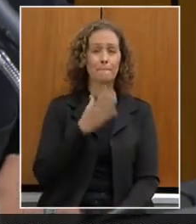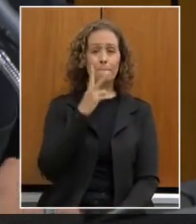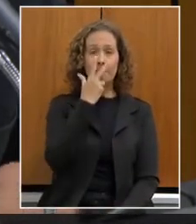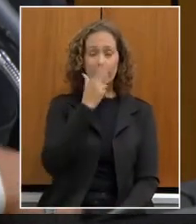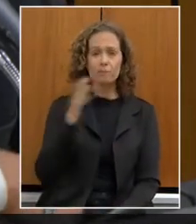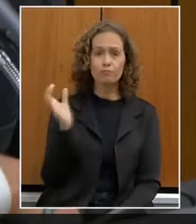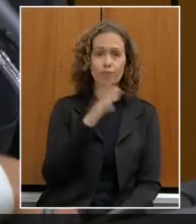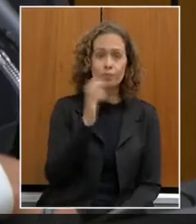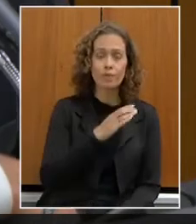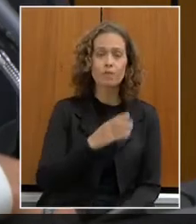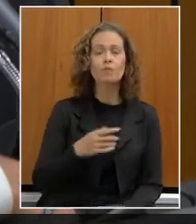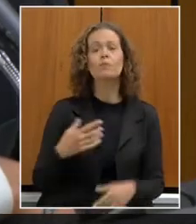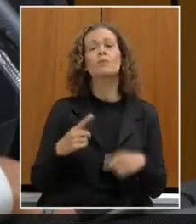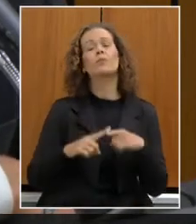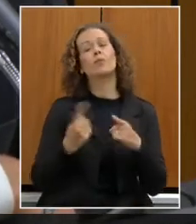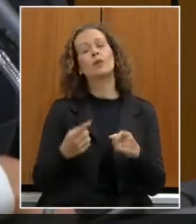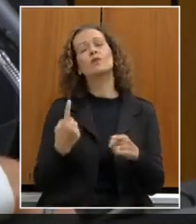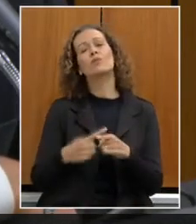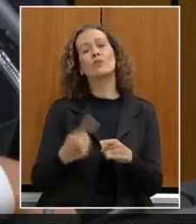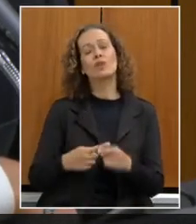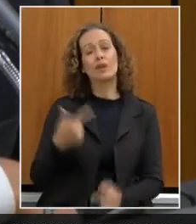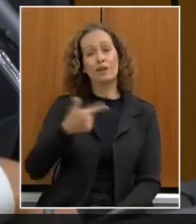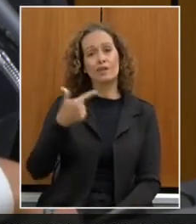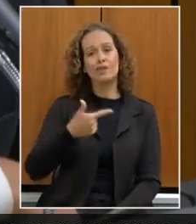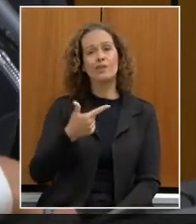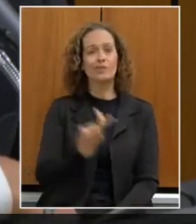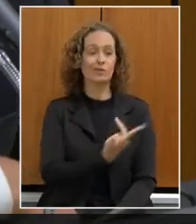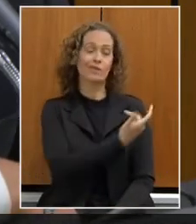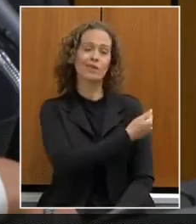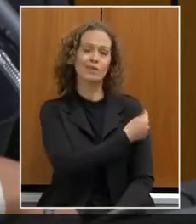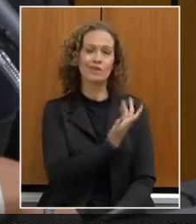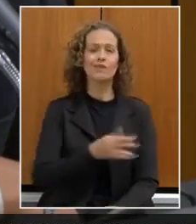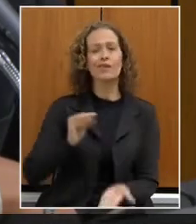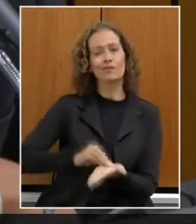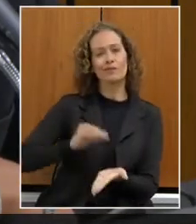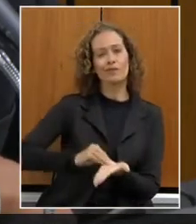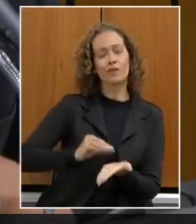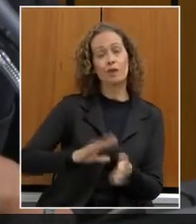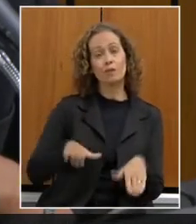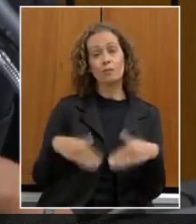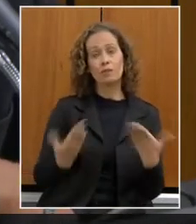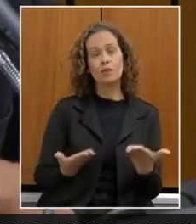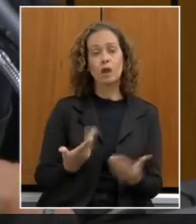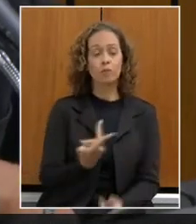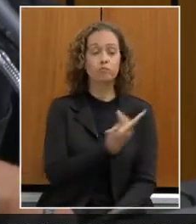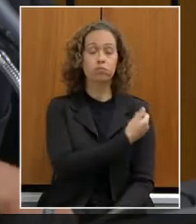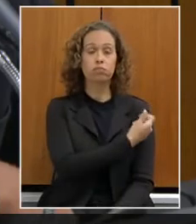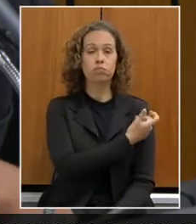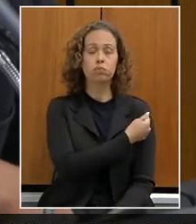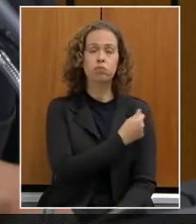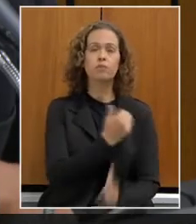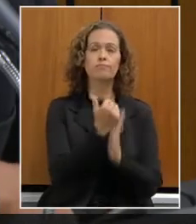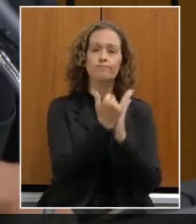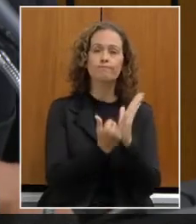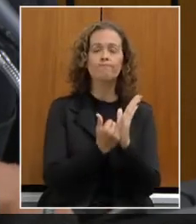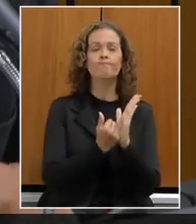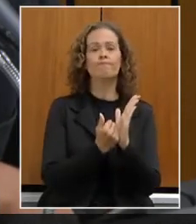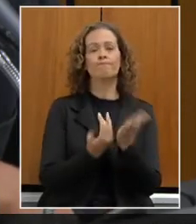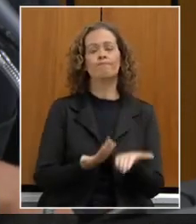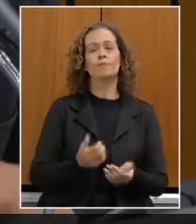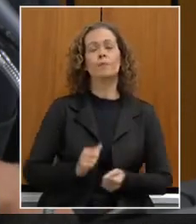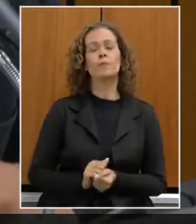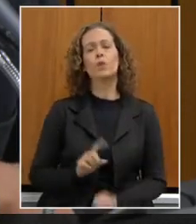a segunda dose agora e vai faltar a segunda dose depois eles vão ter que reduzir a sua velocidade de vacinação o outro ponto